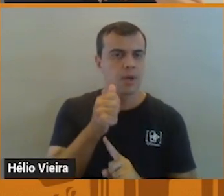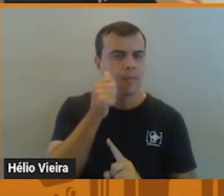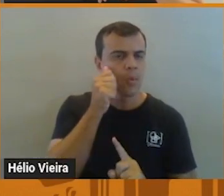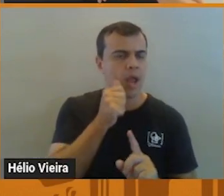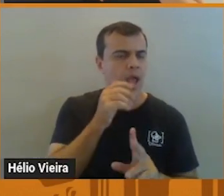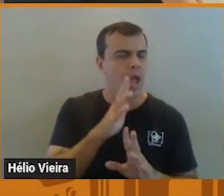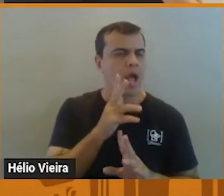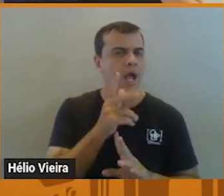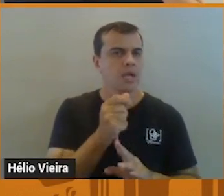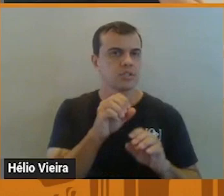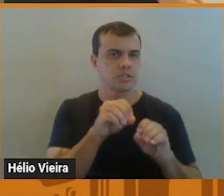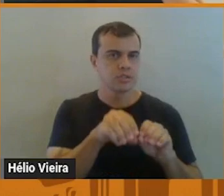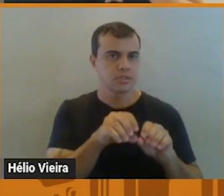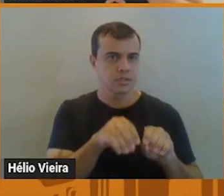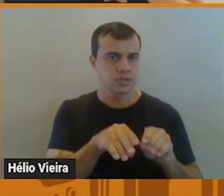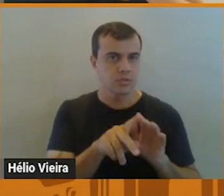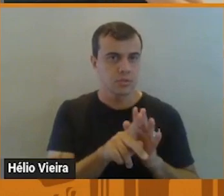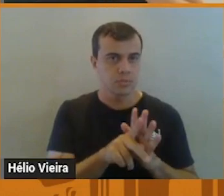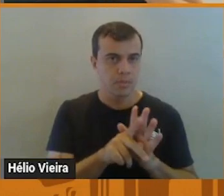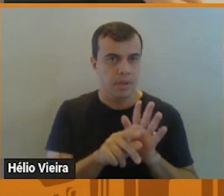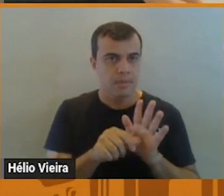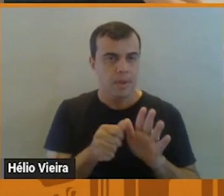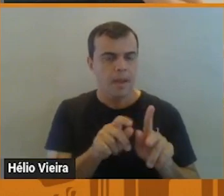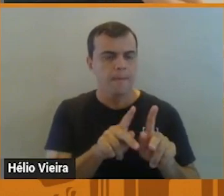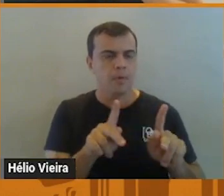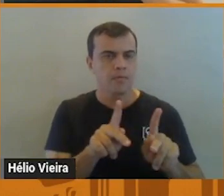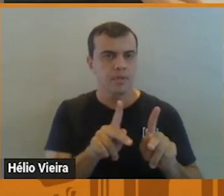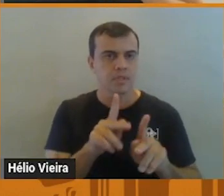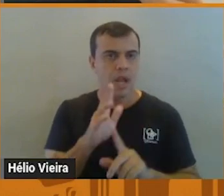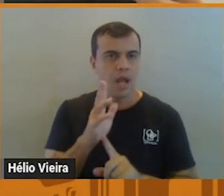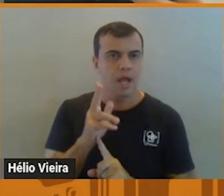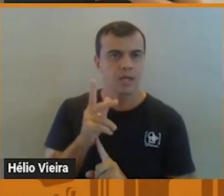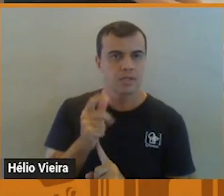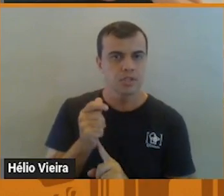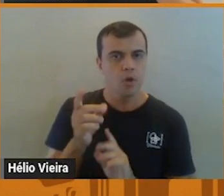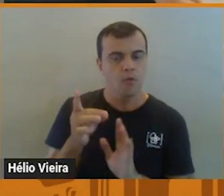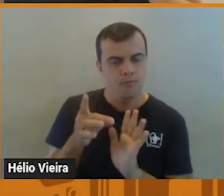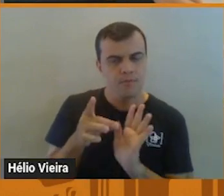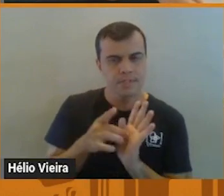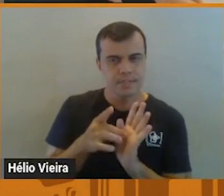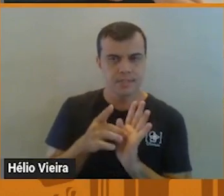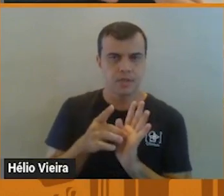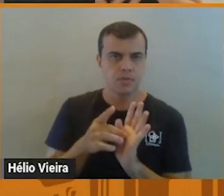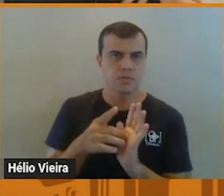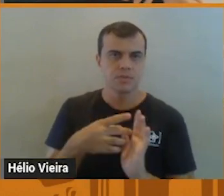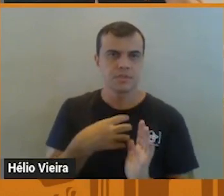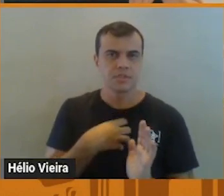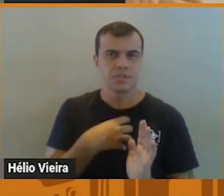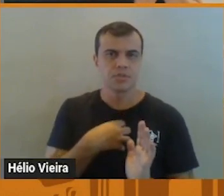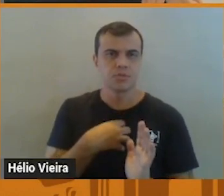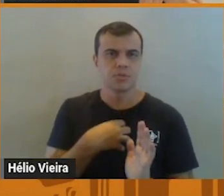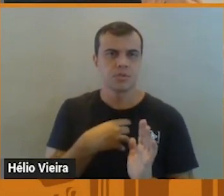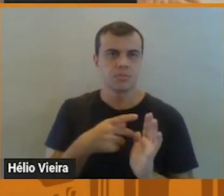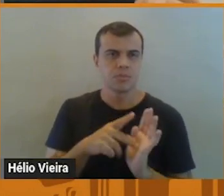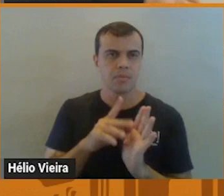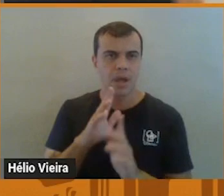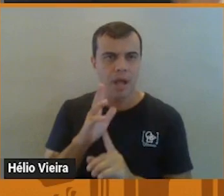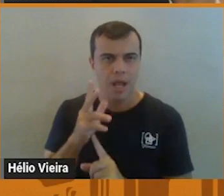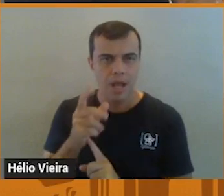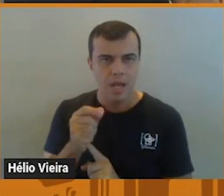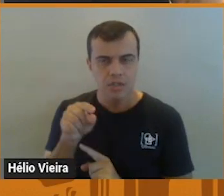Belo Horizonte, a primeira educadora de arte oficial, né, no sentido de arte como